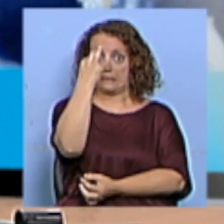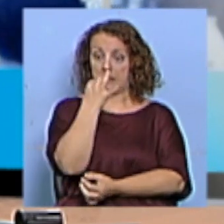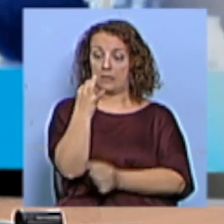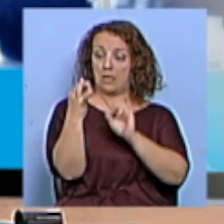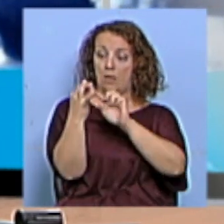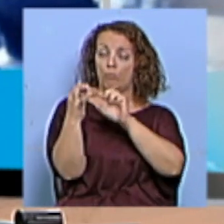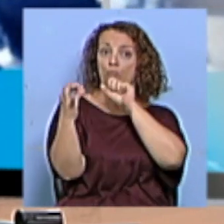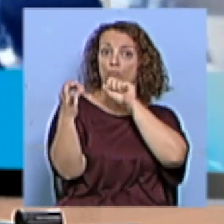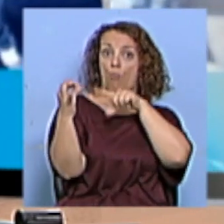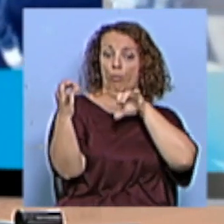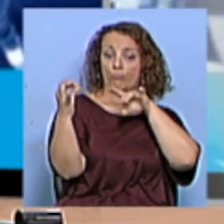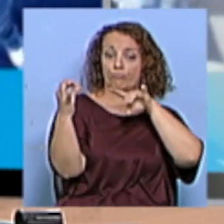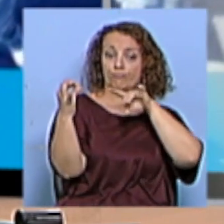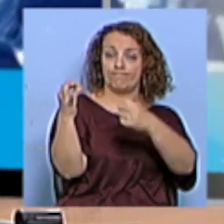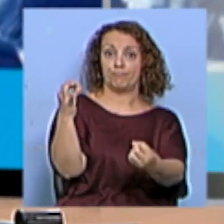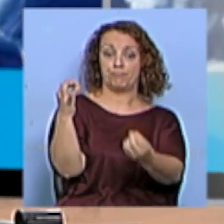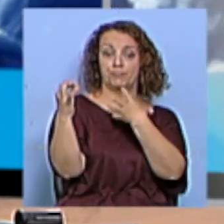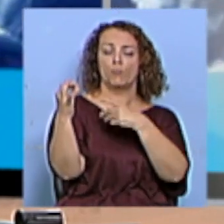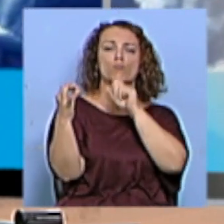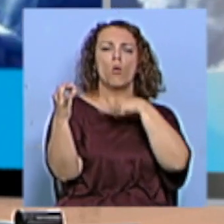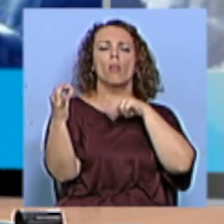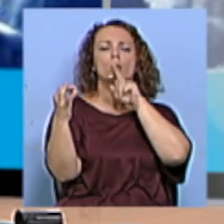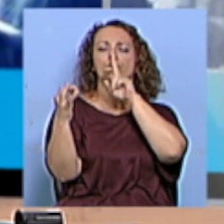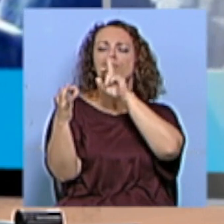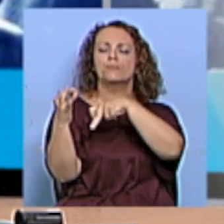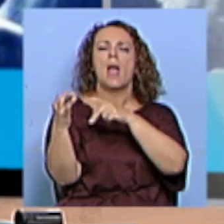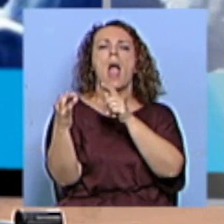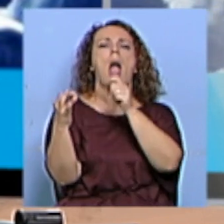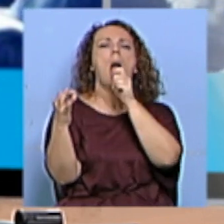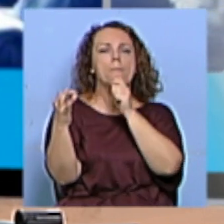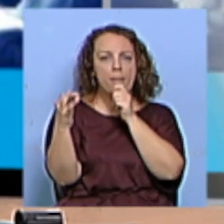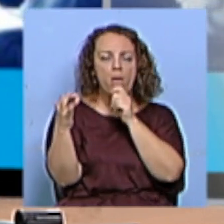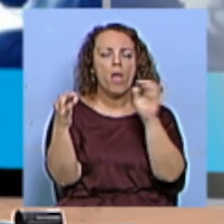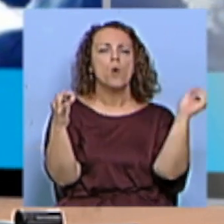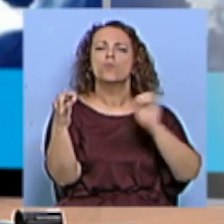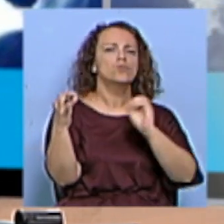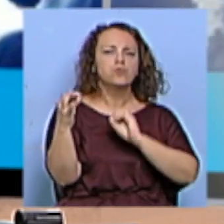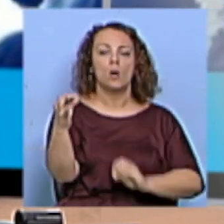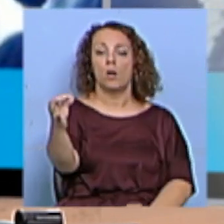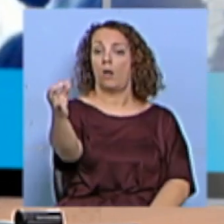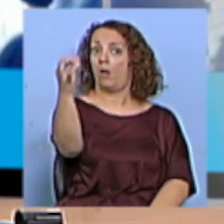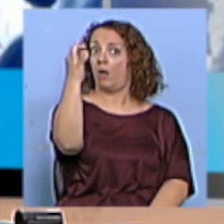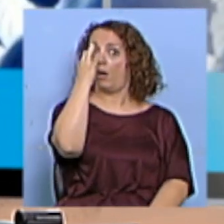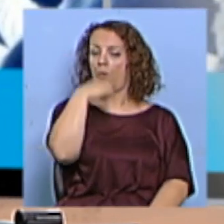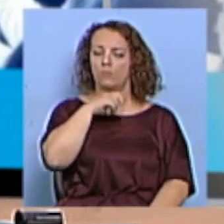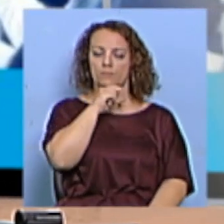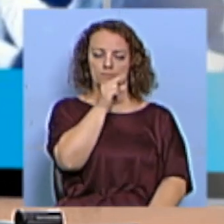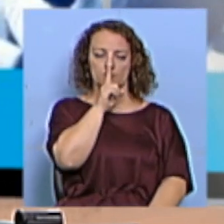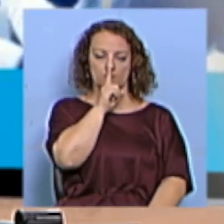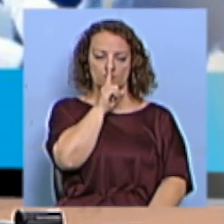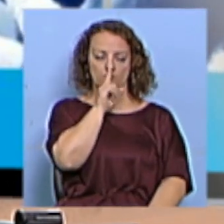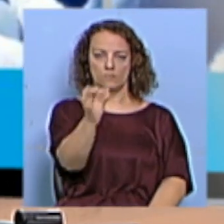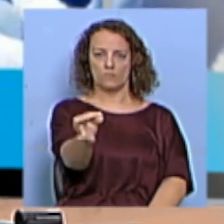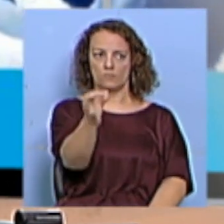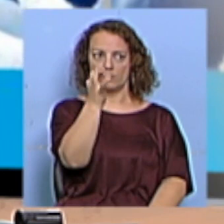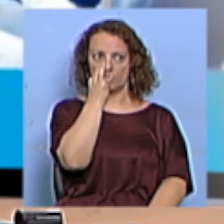que a pessoa não pronuncie o amém após a administração. O amém não se diz.